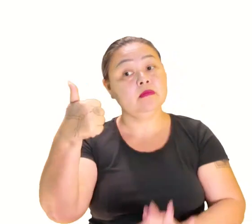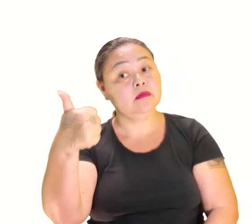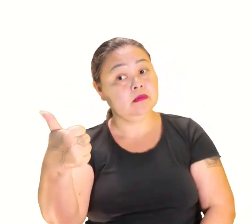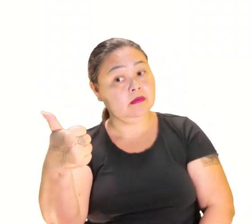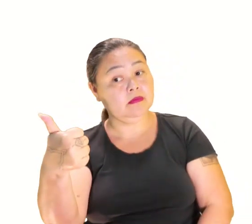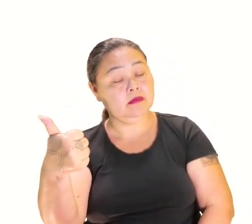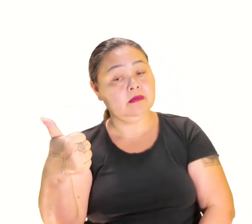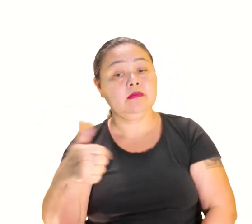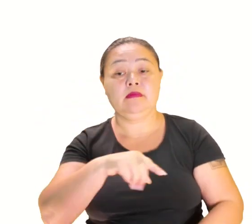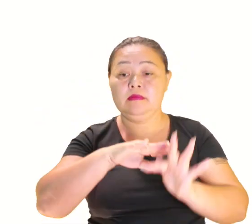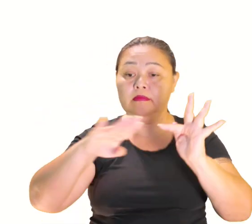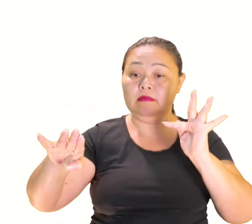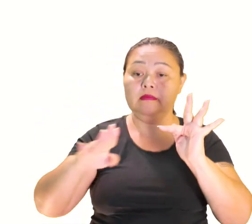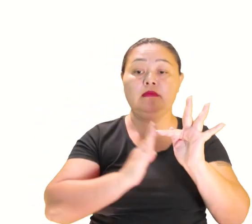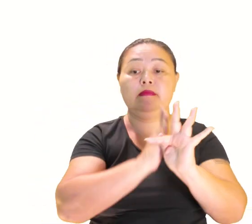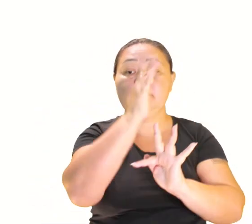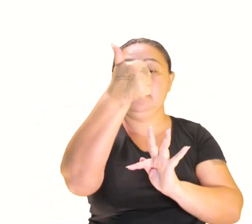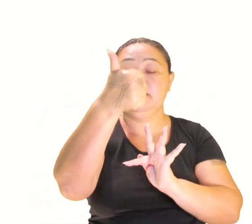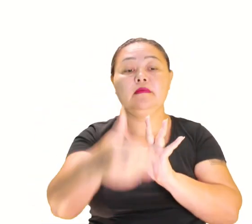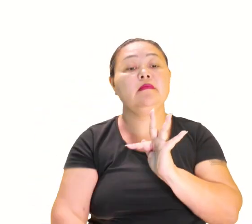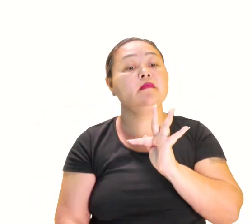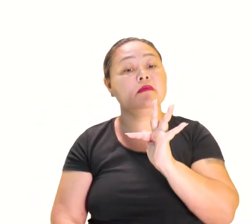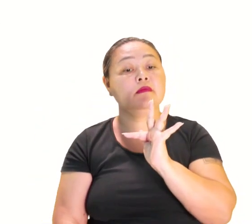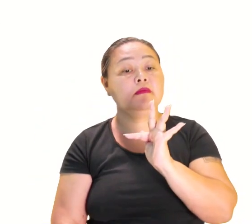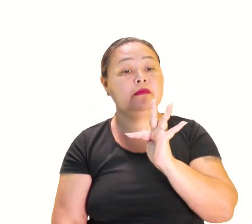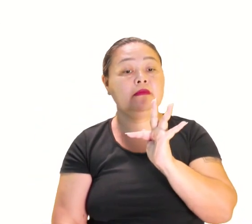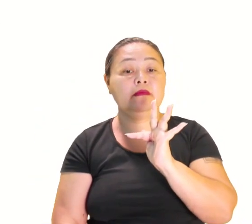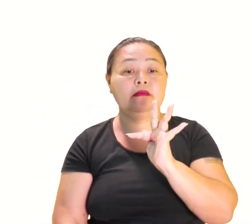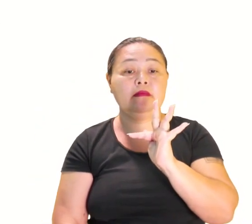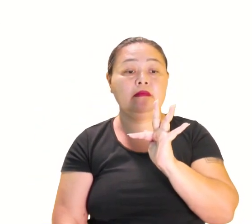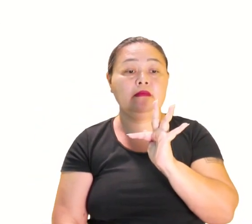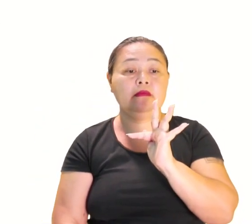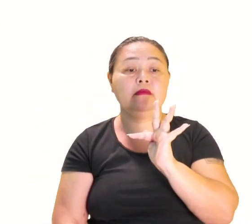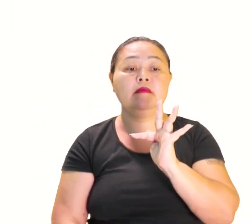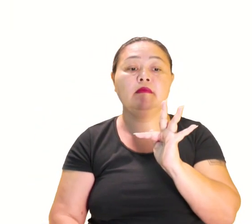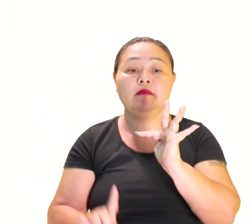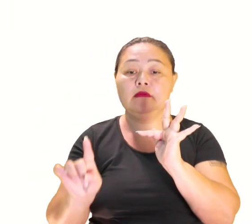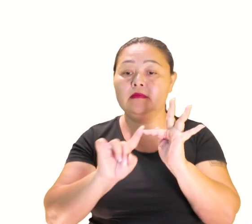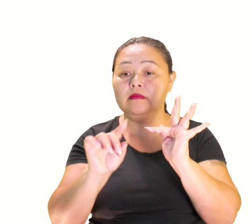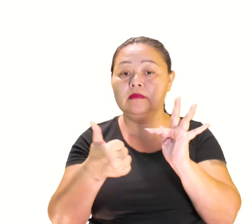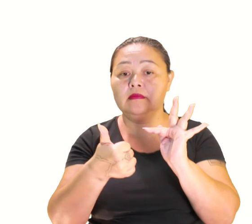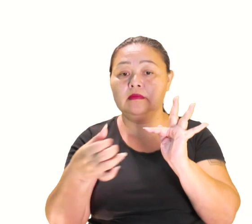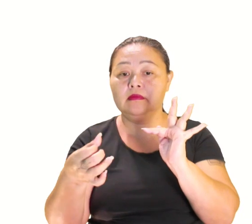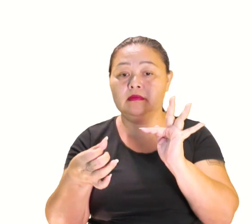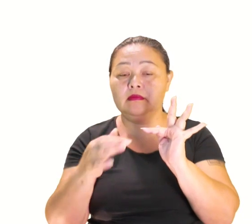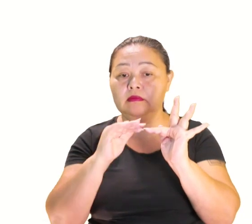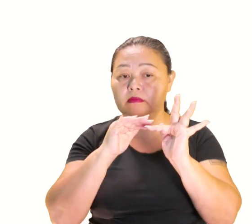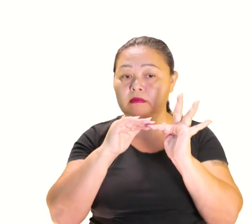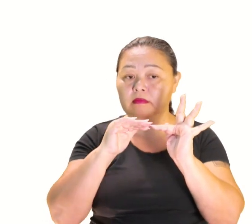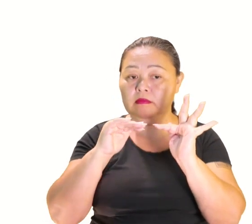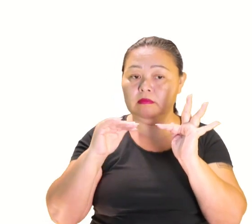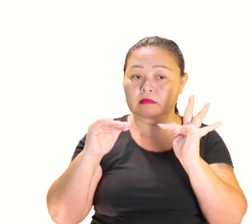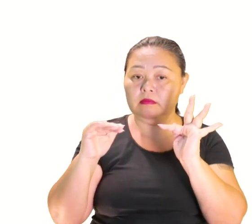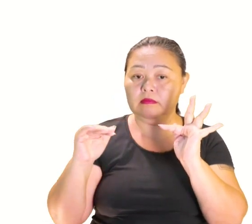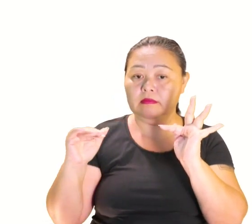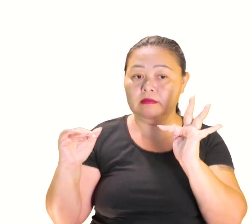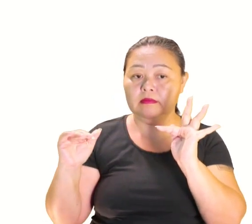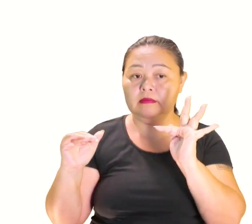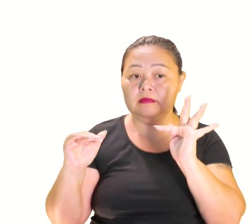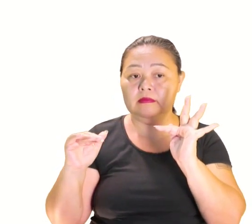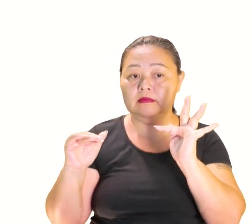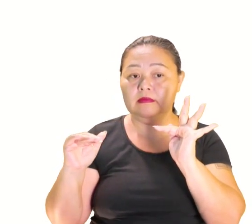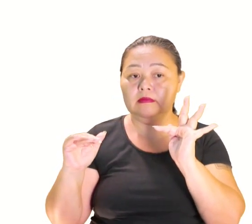é 1. x4, o y 1. Aí tem mais um aqui. Quando o x é 2, o y é 16. 16. Quando o x é